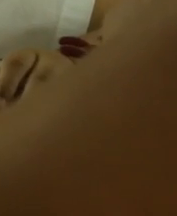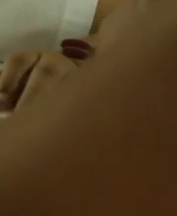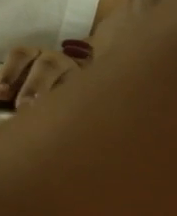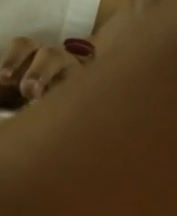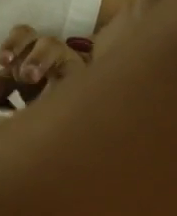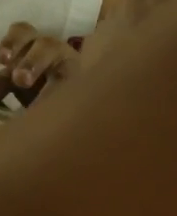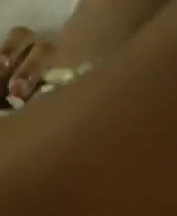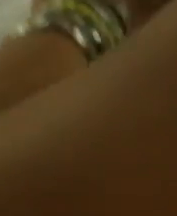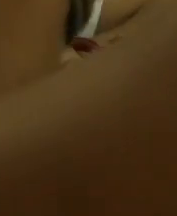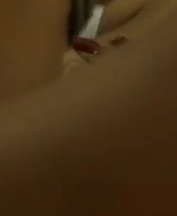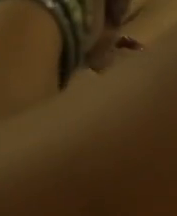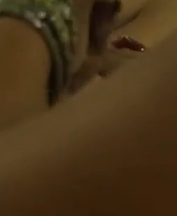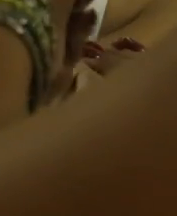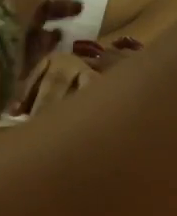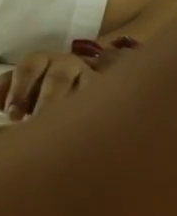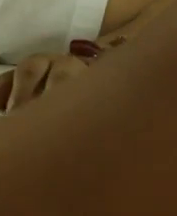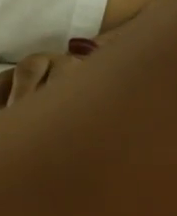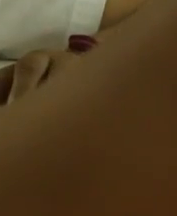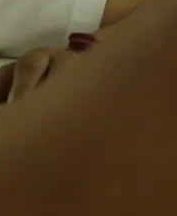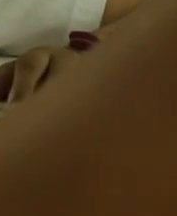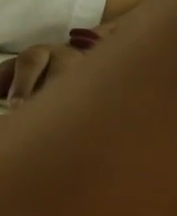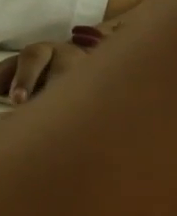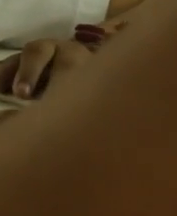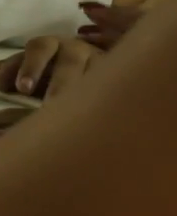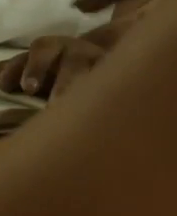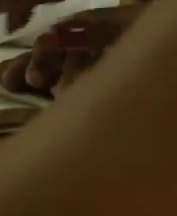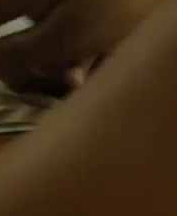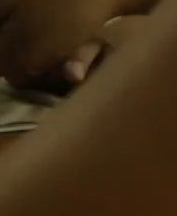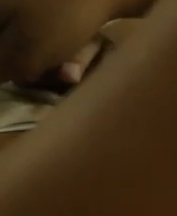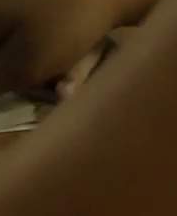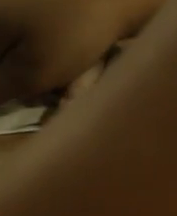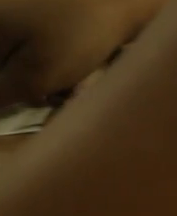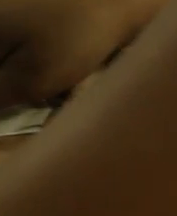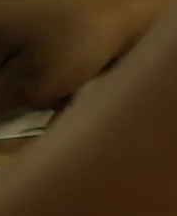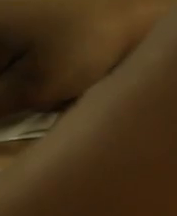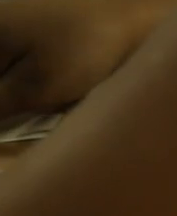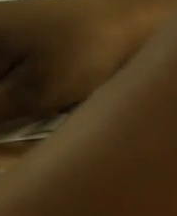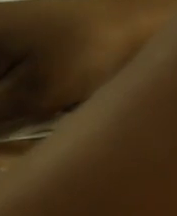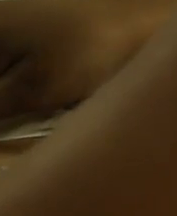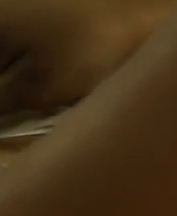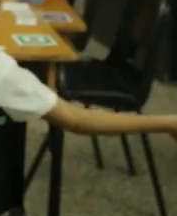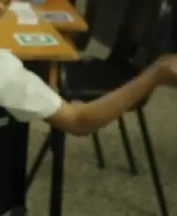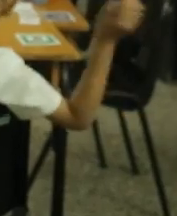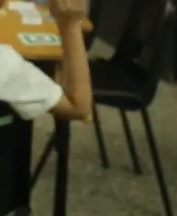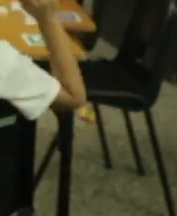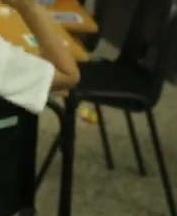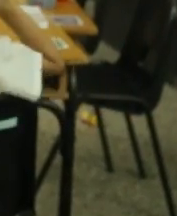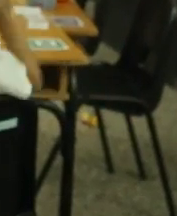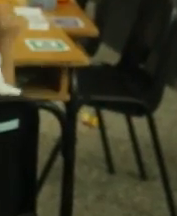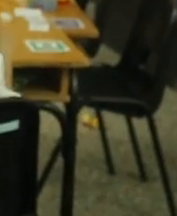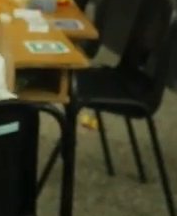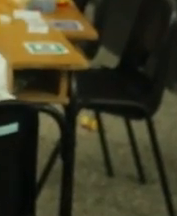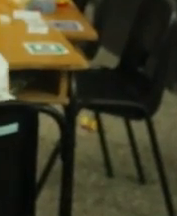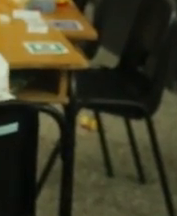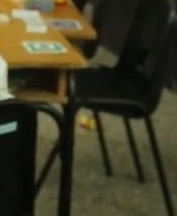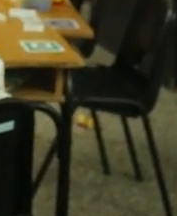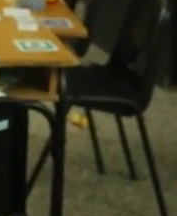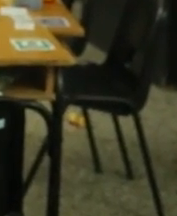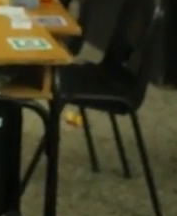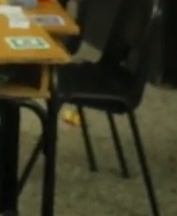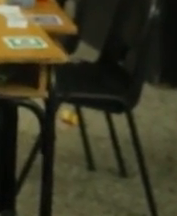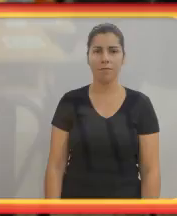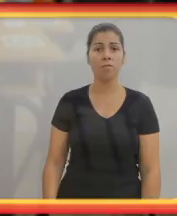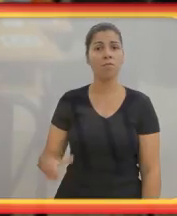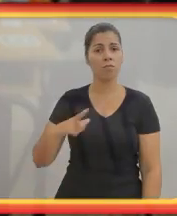Mu. Mu. Muito bem. Veja. Mira. Temos comunicação com a